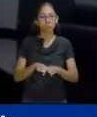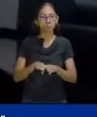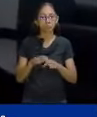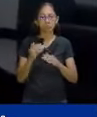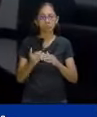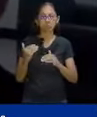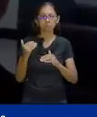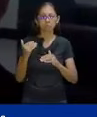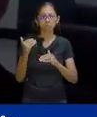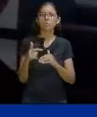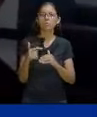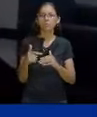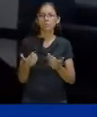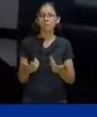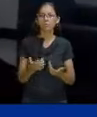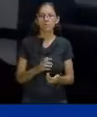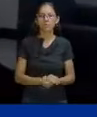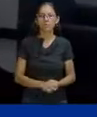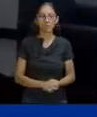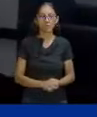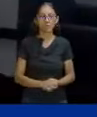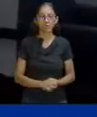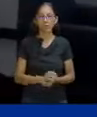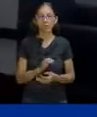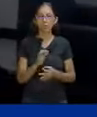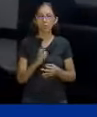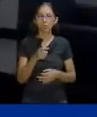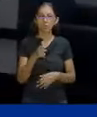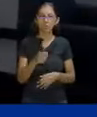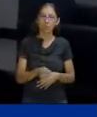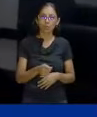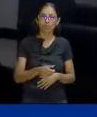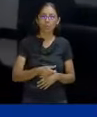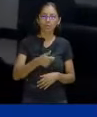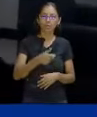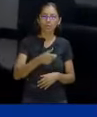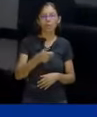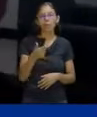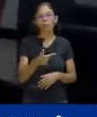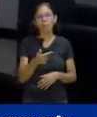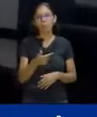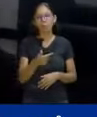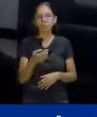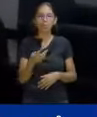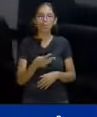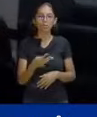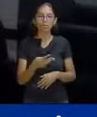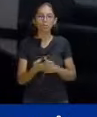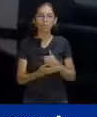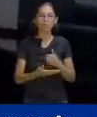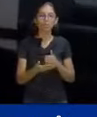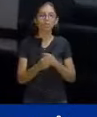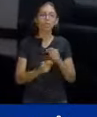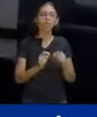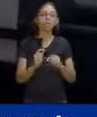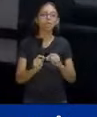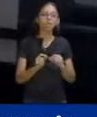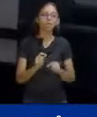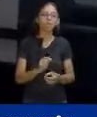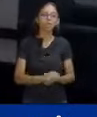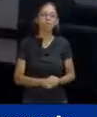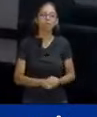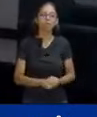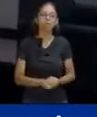eles, mas vinculando os juízes de primeiro grau ou de segundo grau, ou de terceiro grau, até mesmo, caso, né,